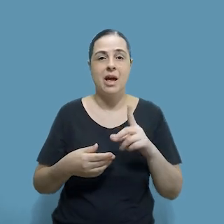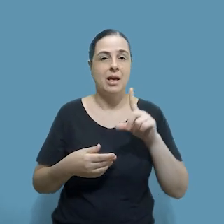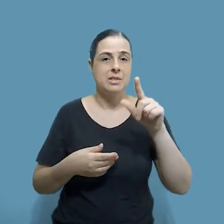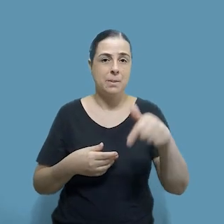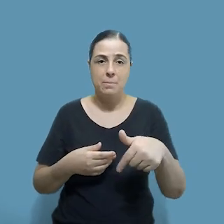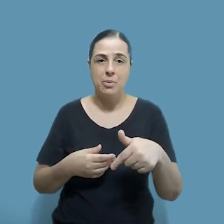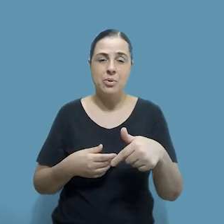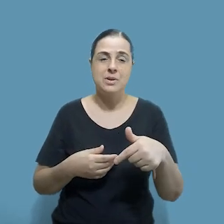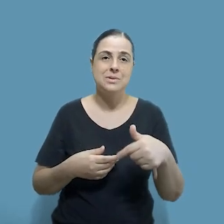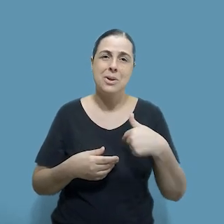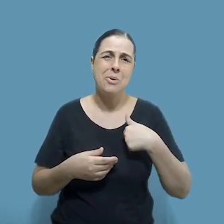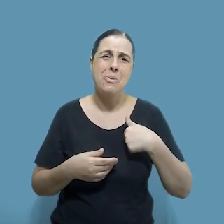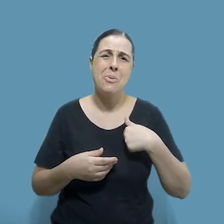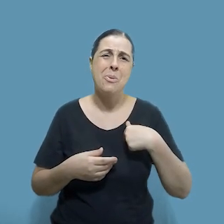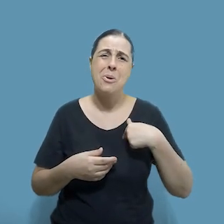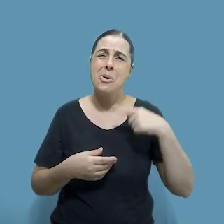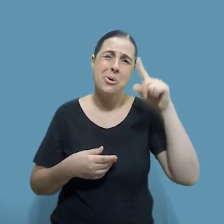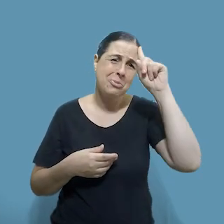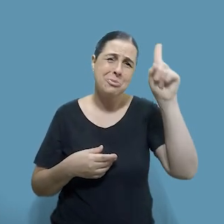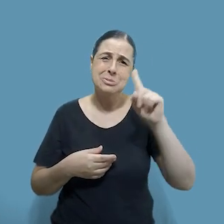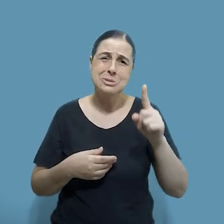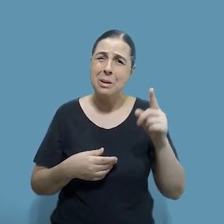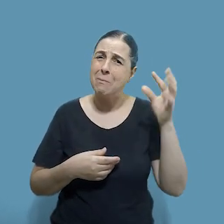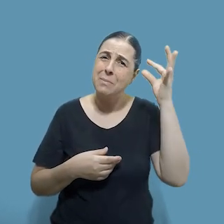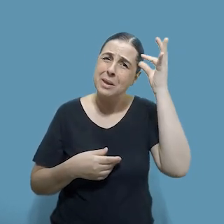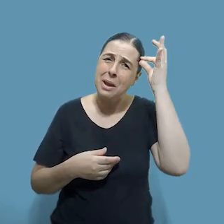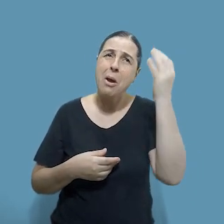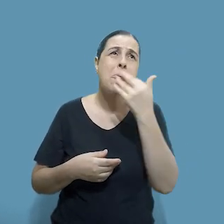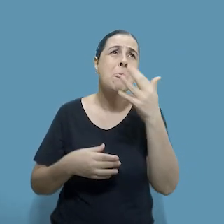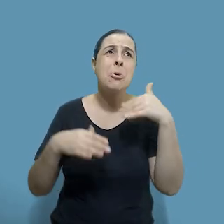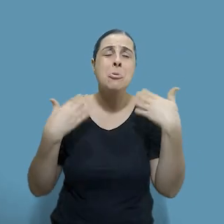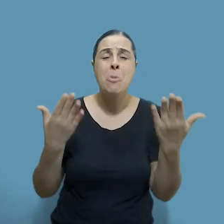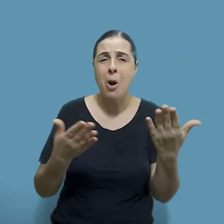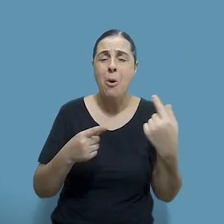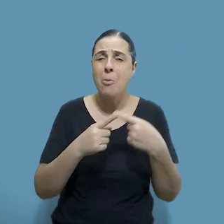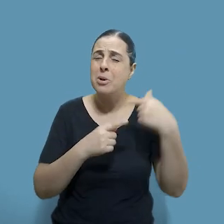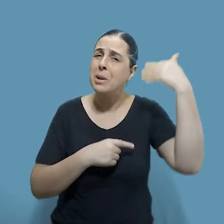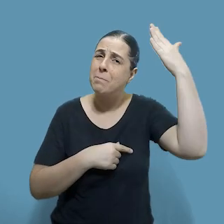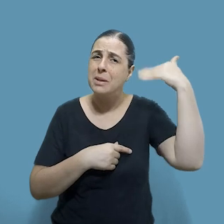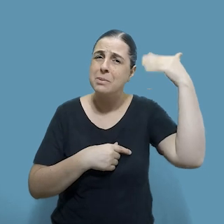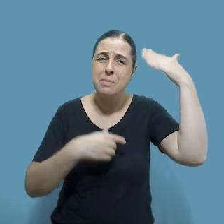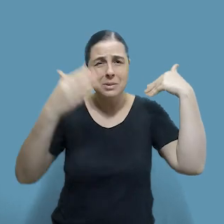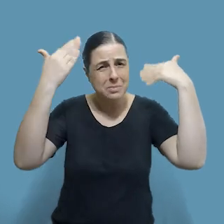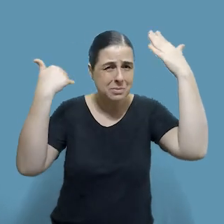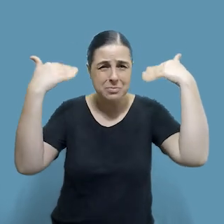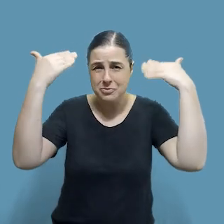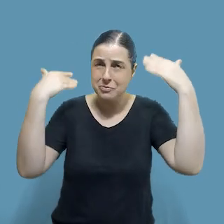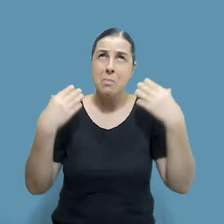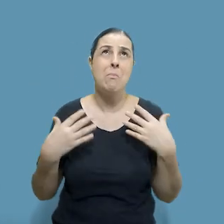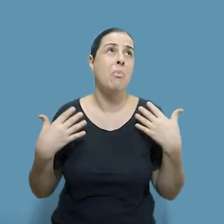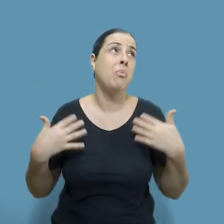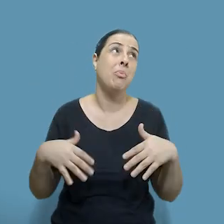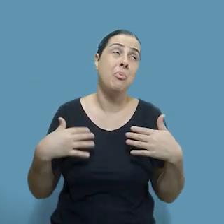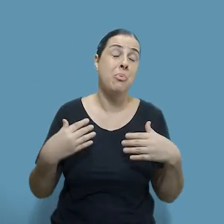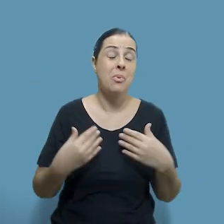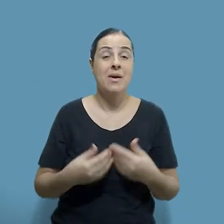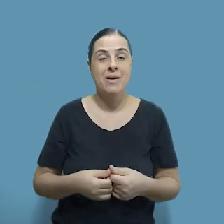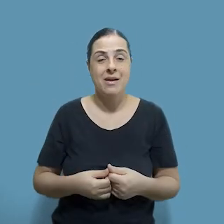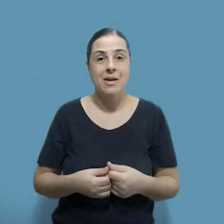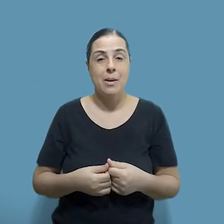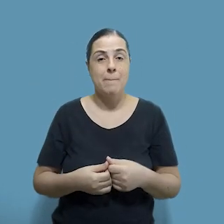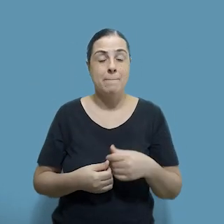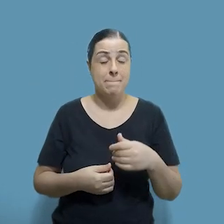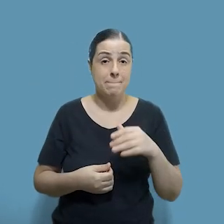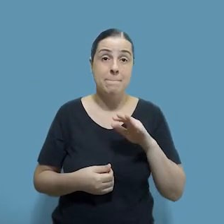era tanta tinta, começava a aparecer uma raizinha. Aí foi uma época assim, eu chegava num